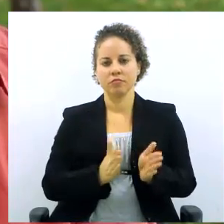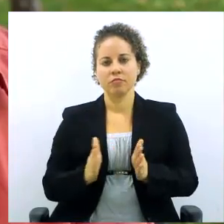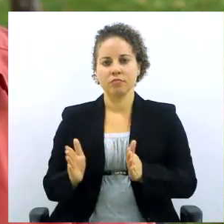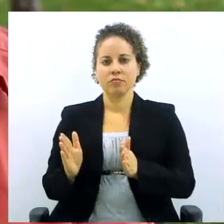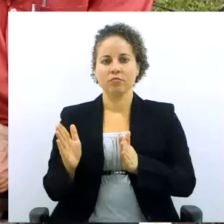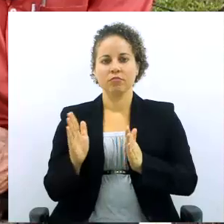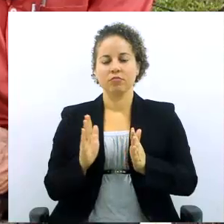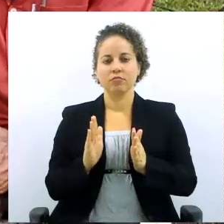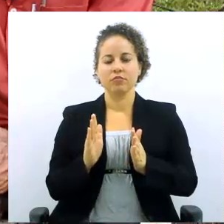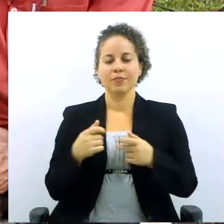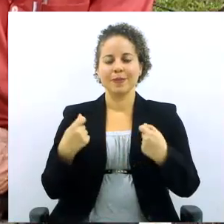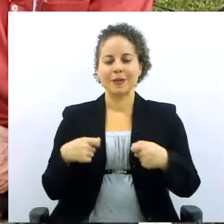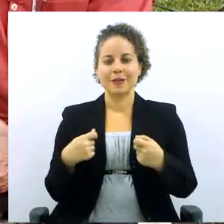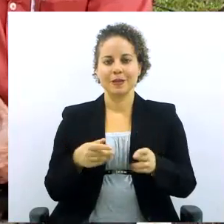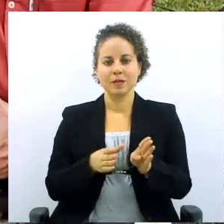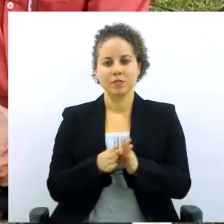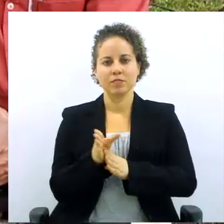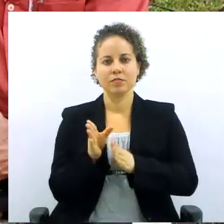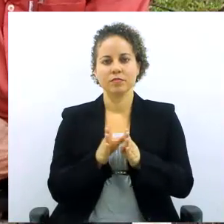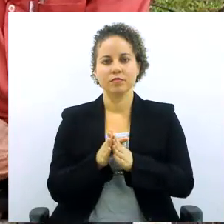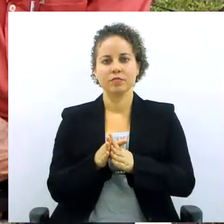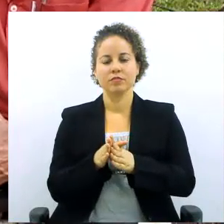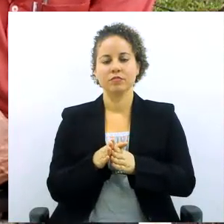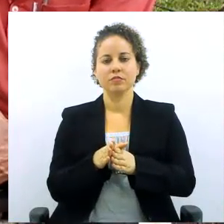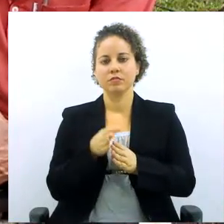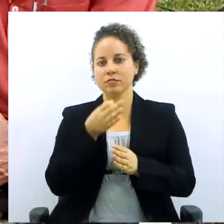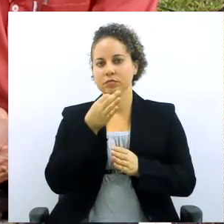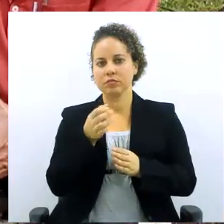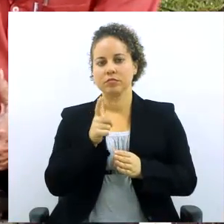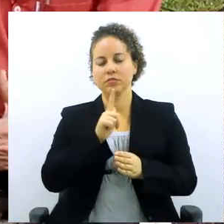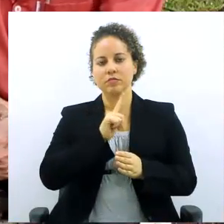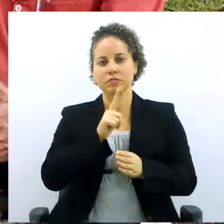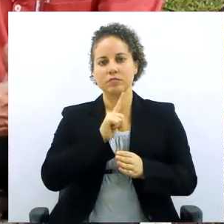procedimentos que devem ser seguidos, esse é um conceito